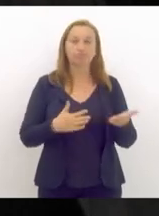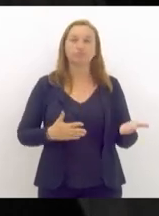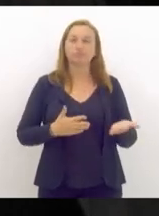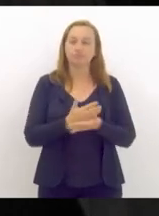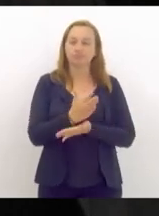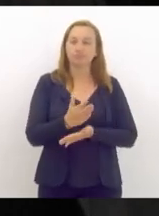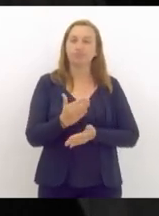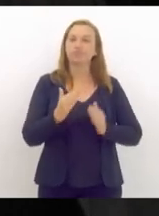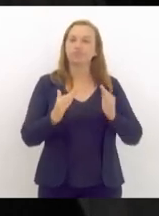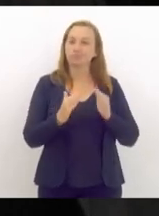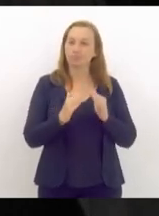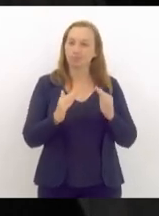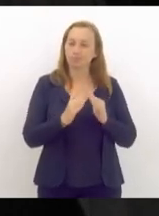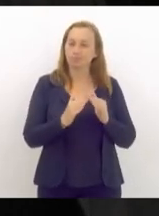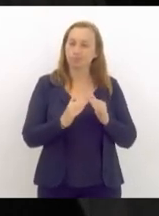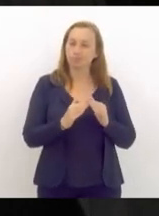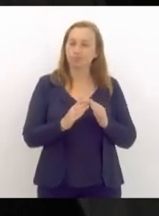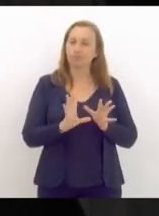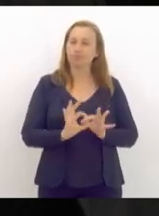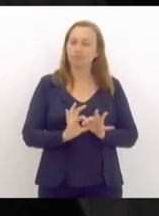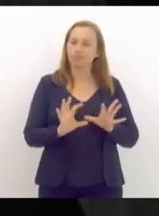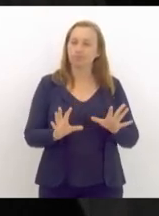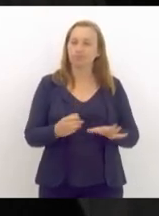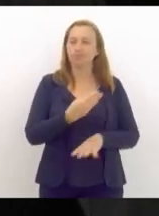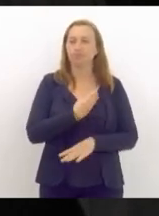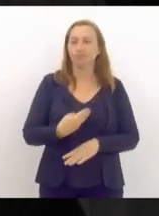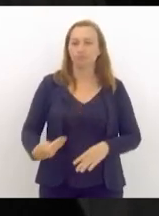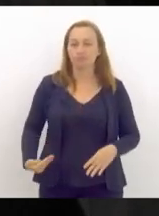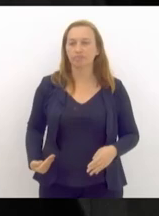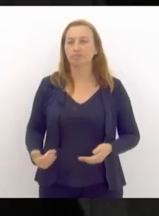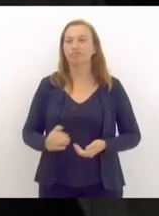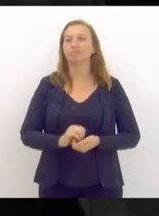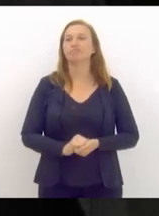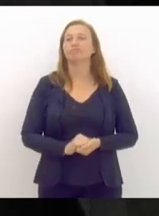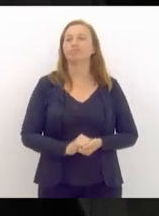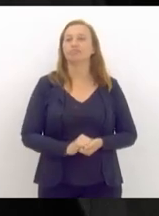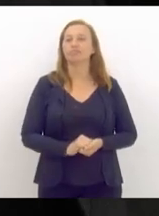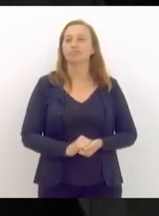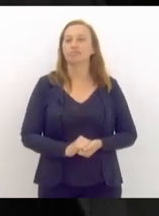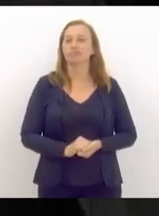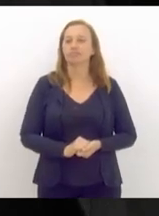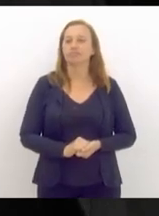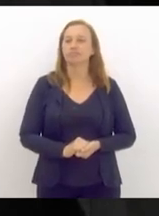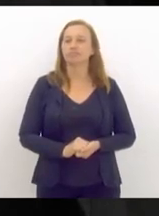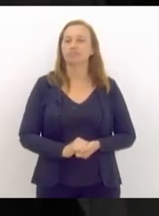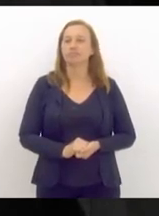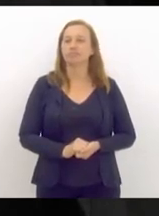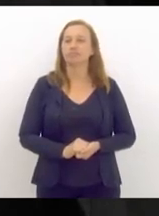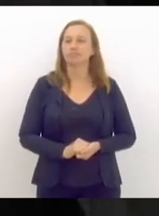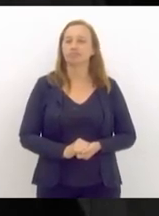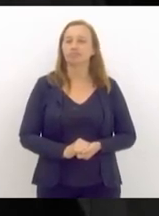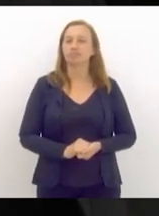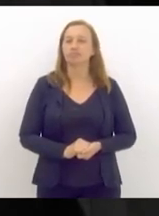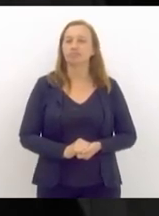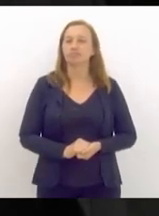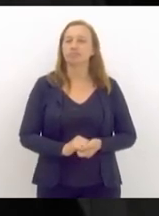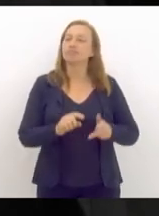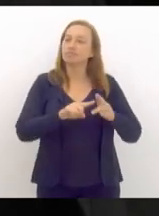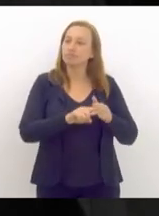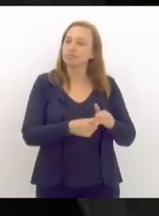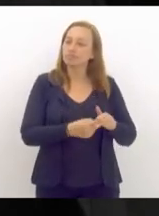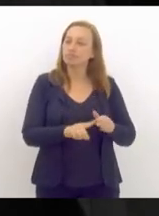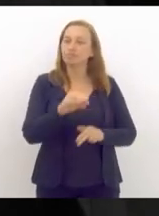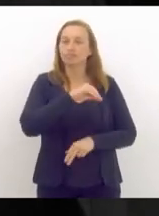aprovada por essa casa e sancionada pelo governador, que decidiu fazer a reposição